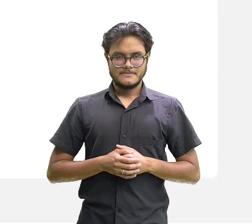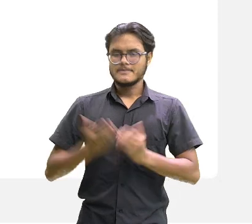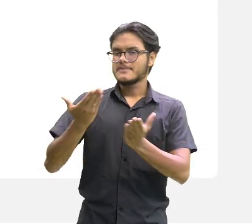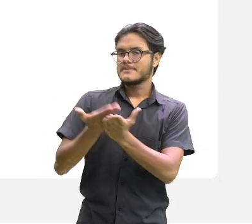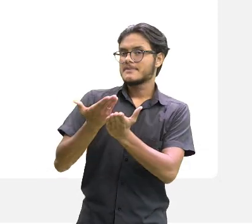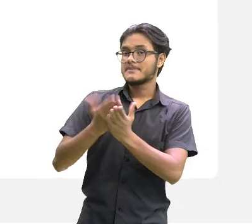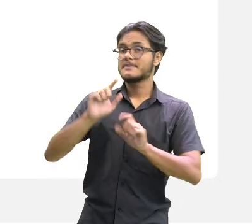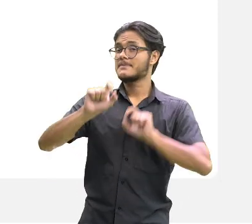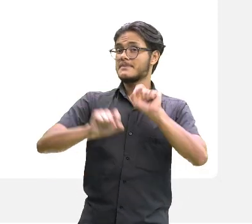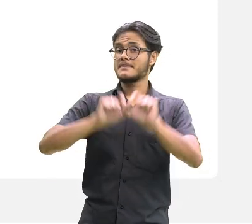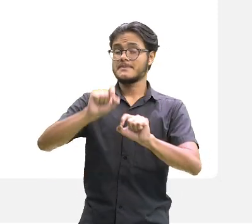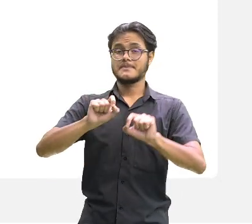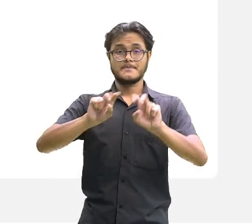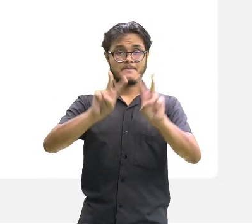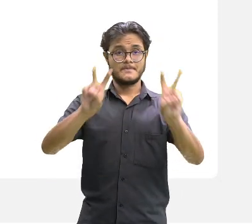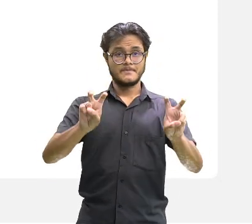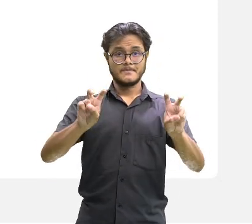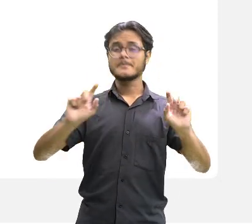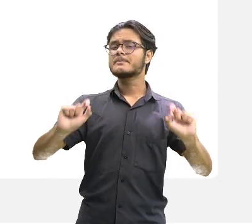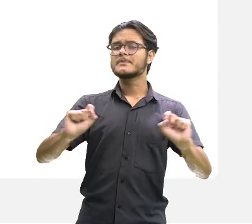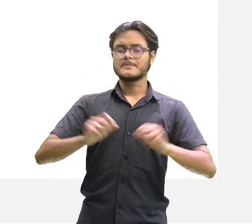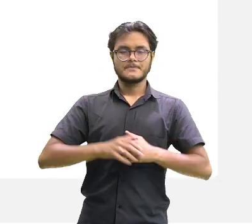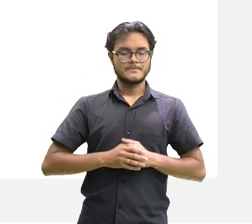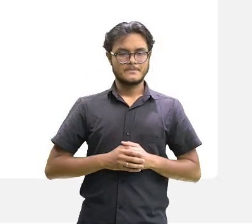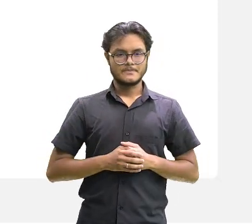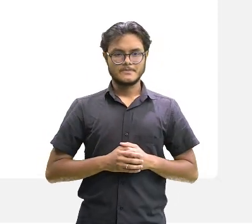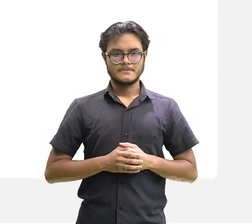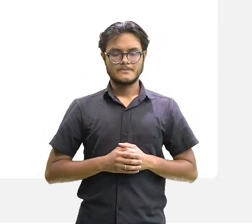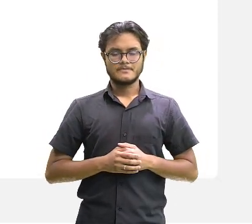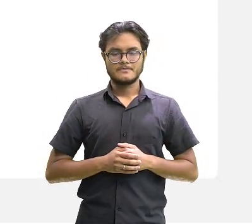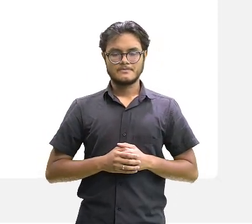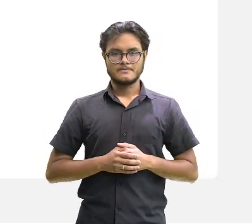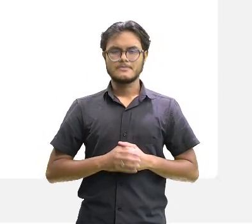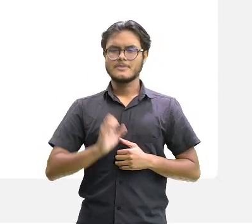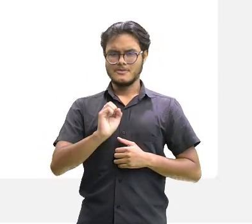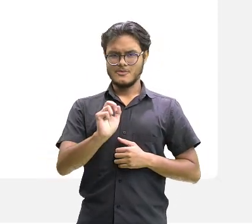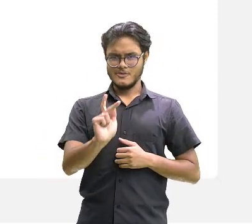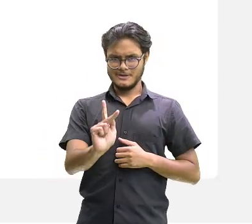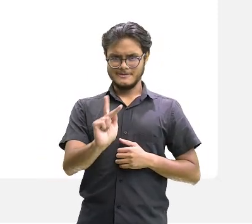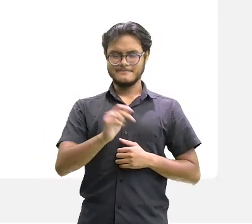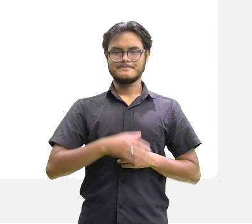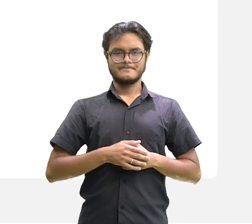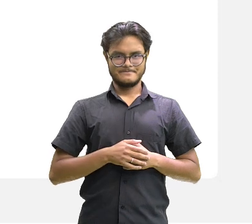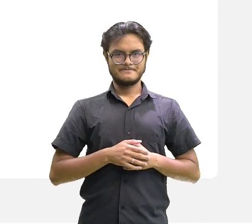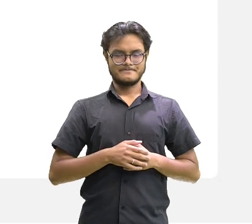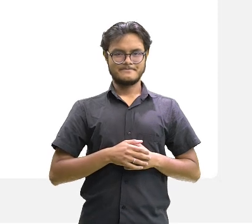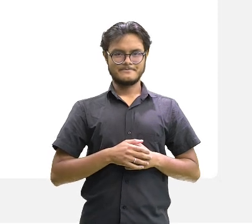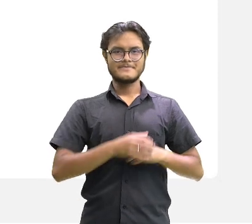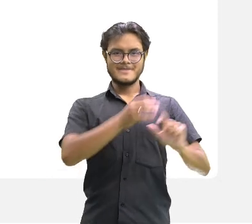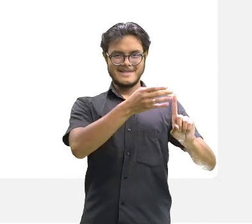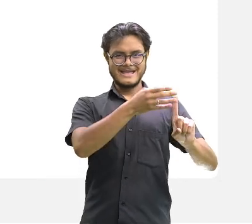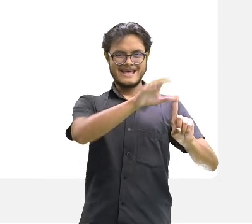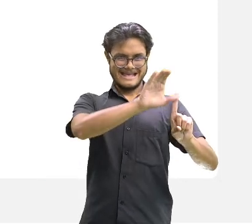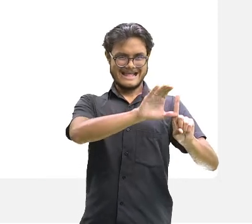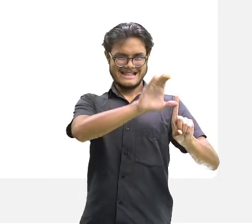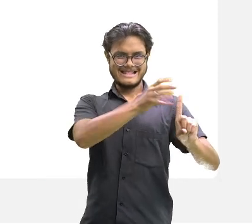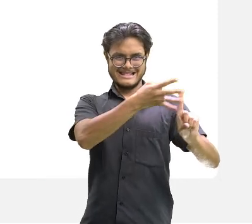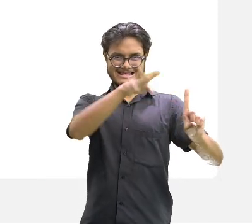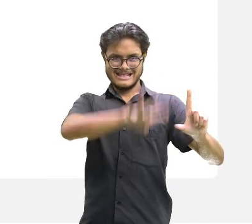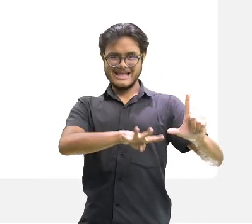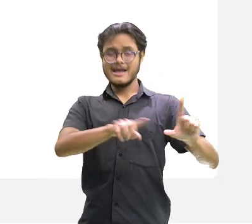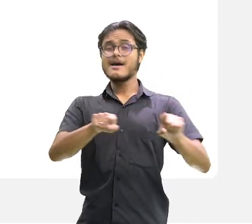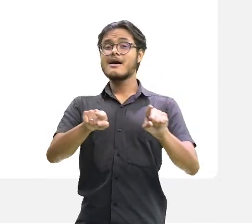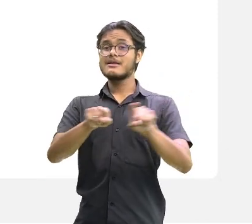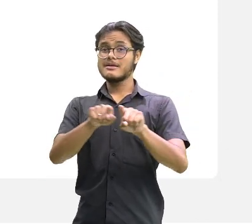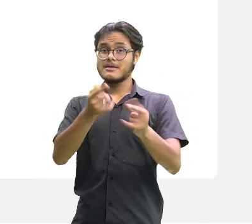aí, tá? Vamos estudar agora. Só vimos a camisinha, vimos o método de tabelinha e agora a gente vai